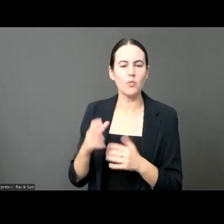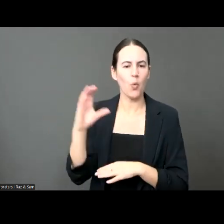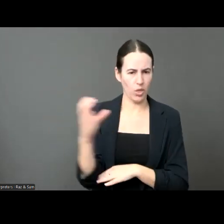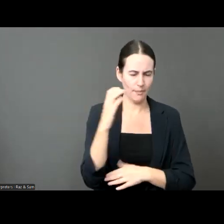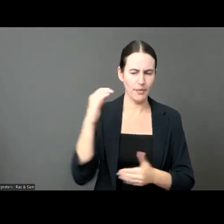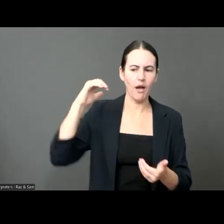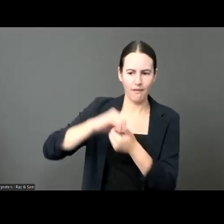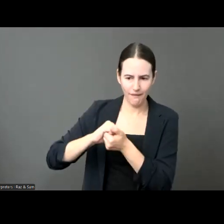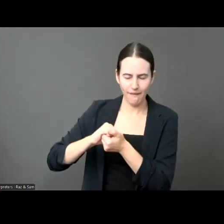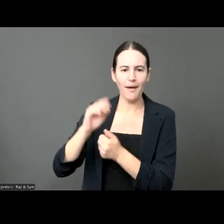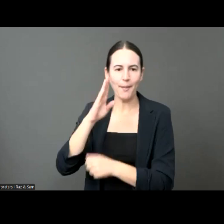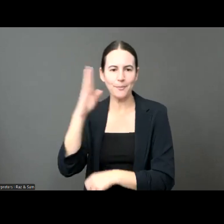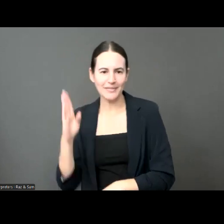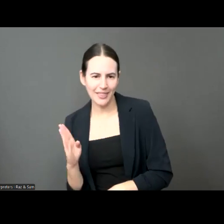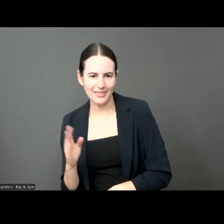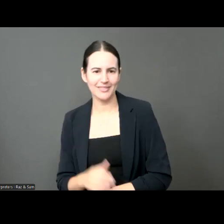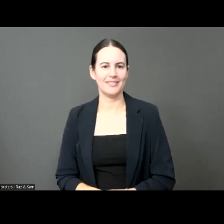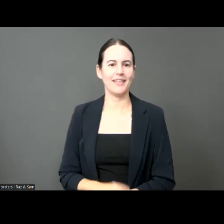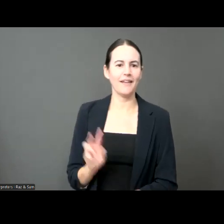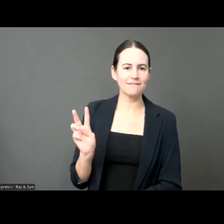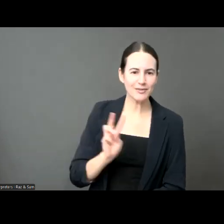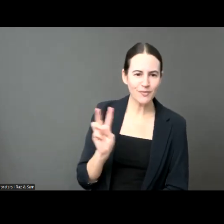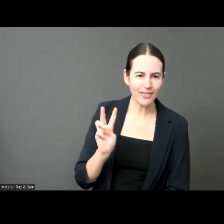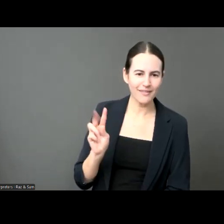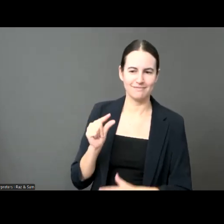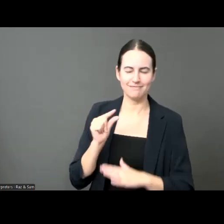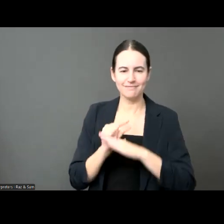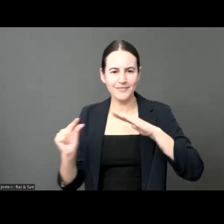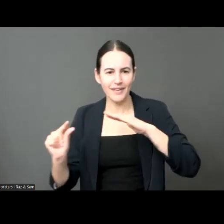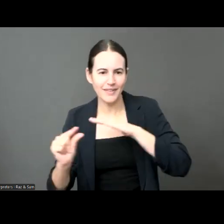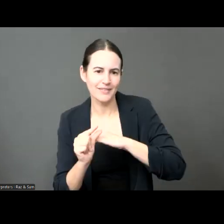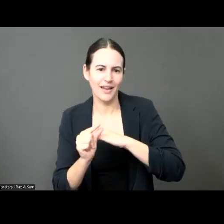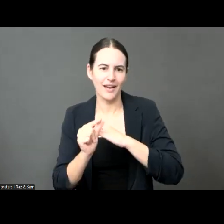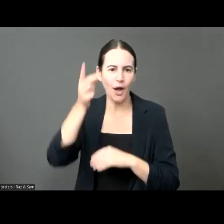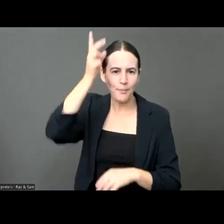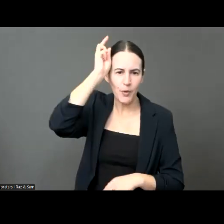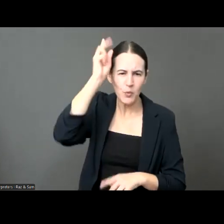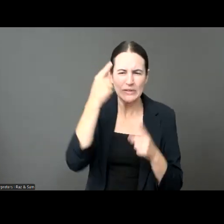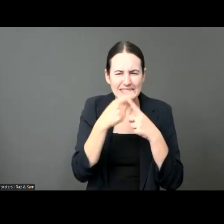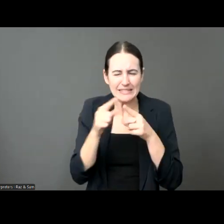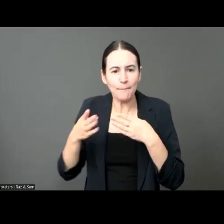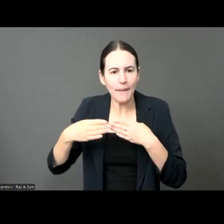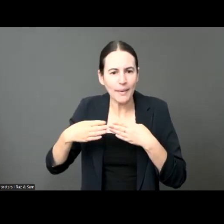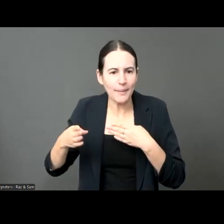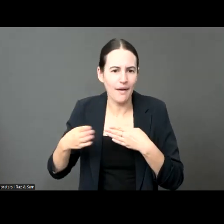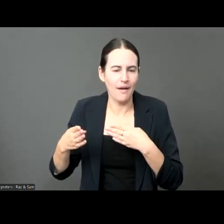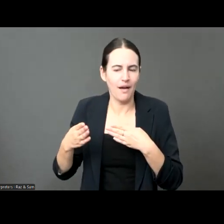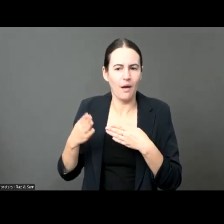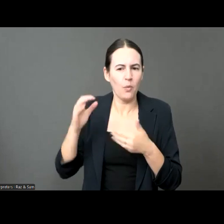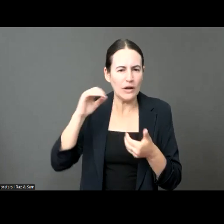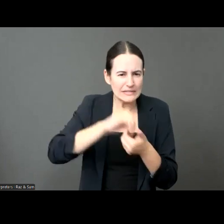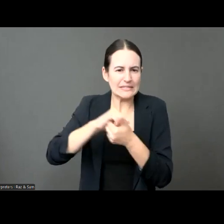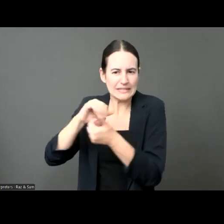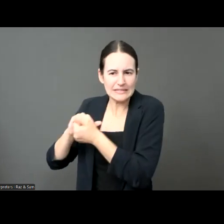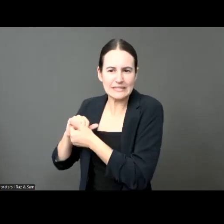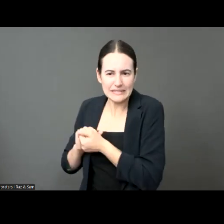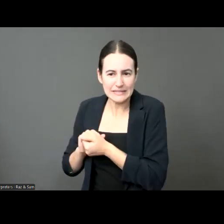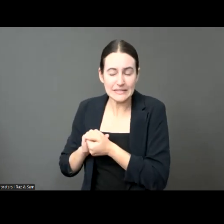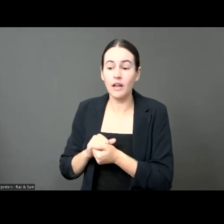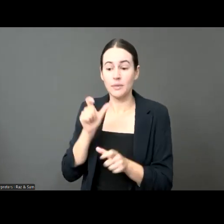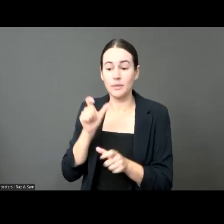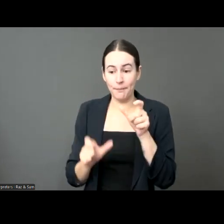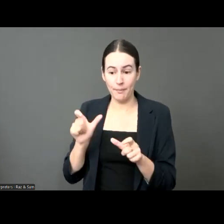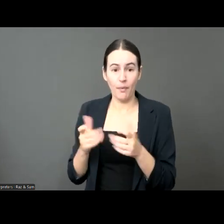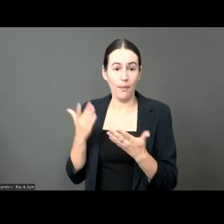trabalhamos com a Venezuela, a Peru, Panamá, para enfrentar os novos desafios que têm a ver